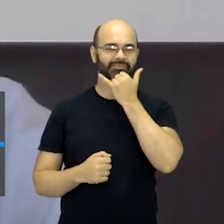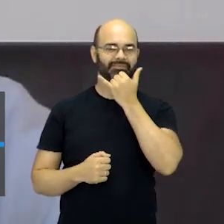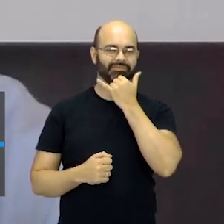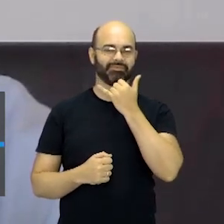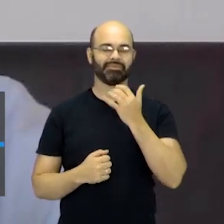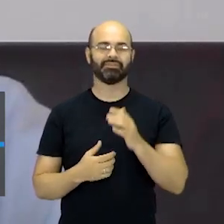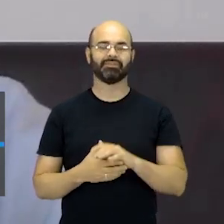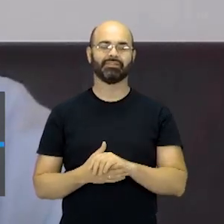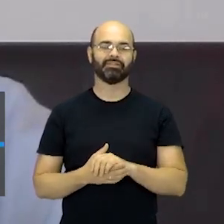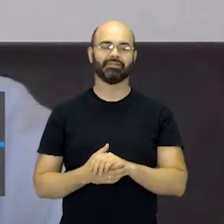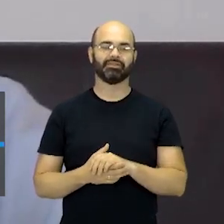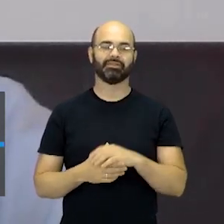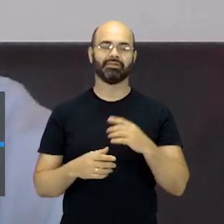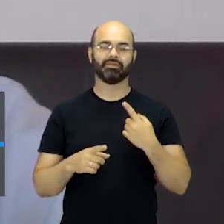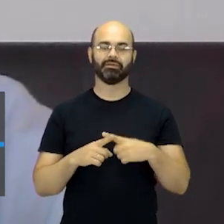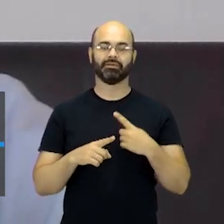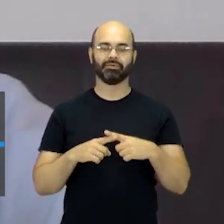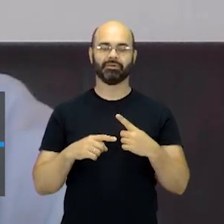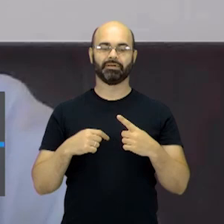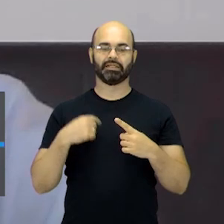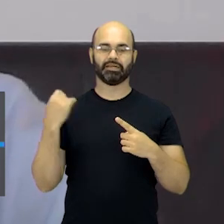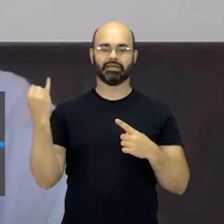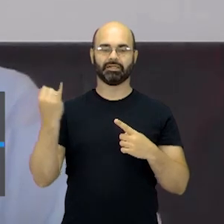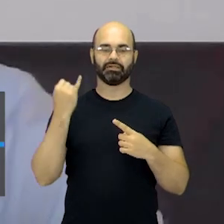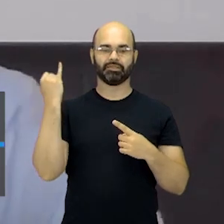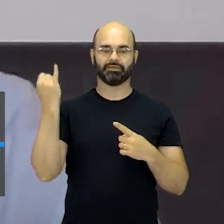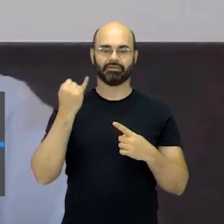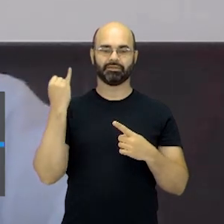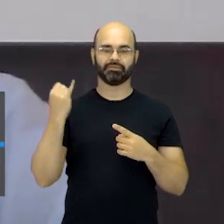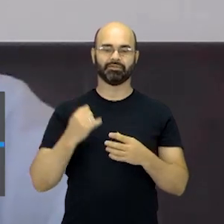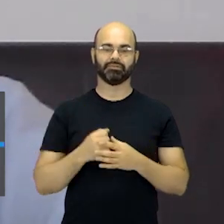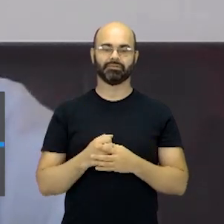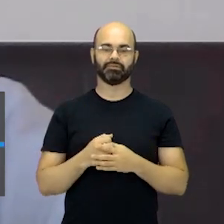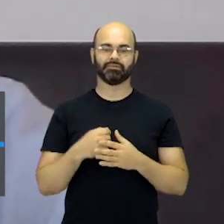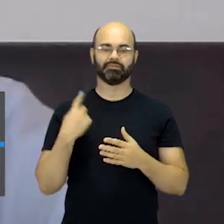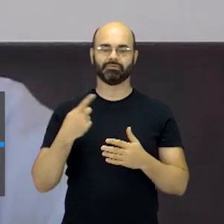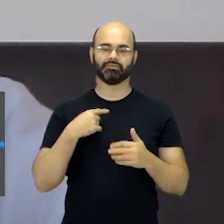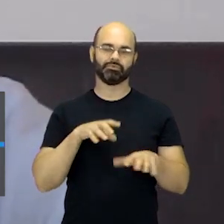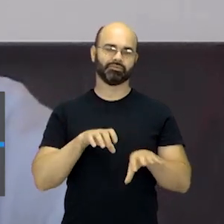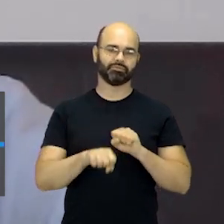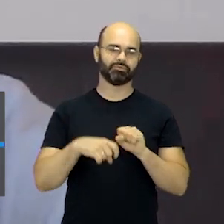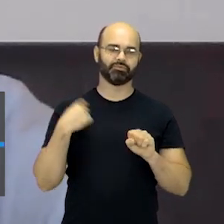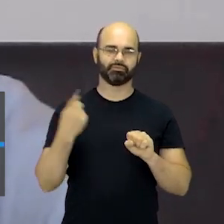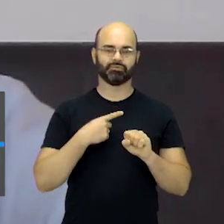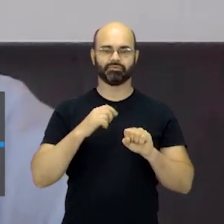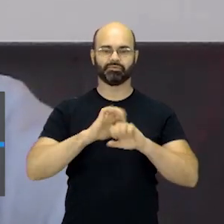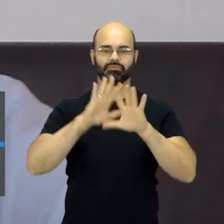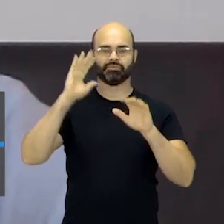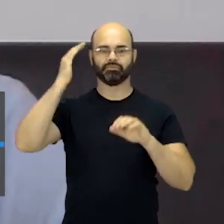temática que é muito importante, é pertinente para a nossa formação, entender